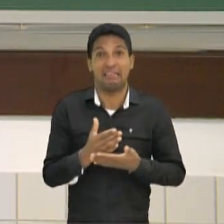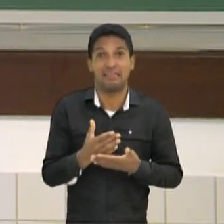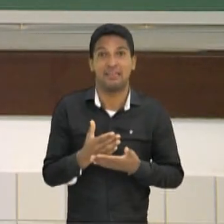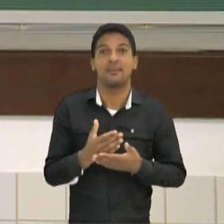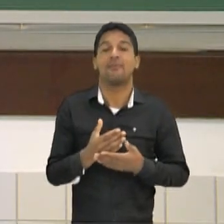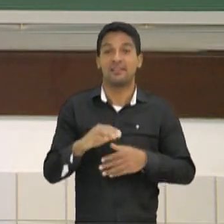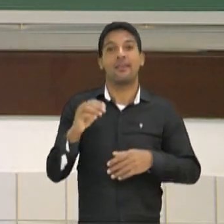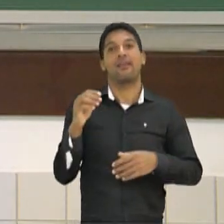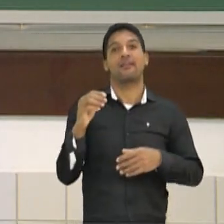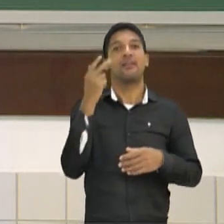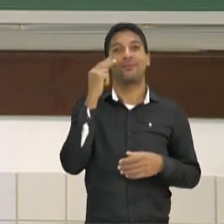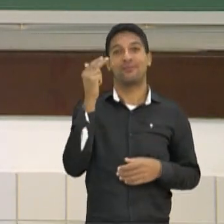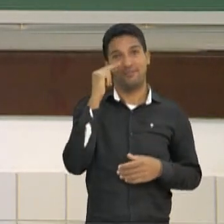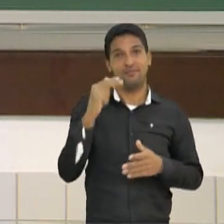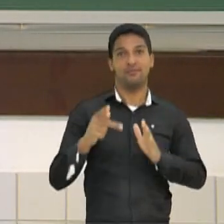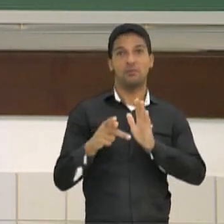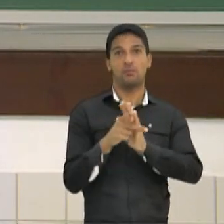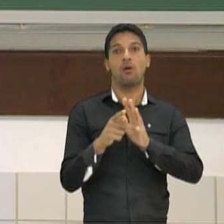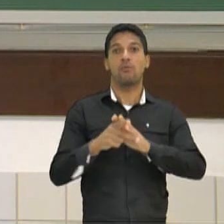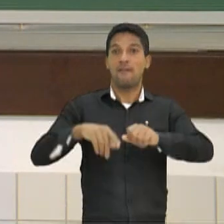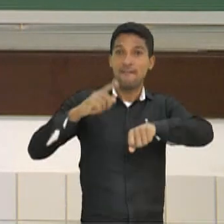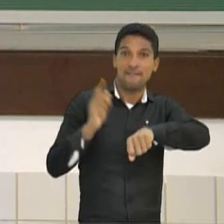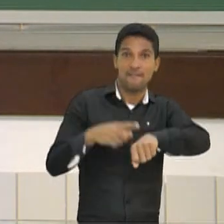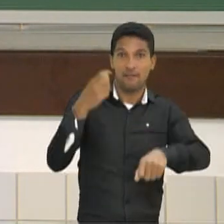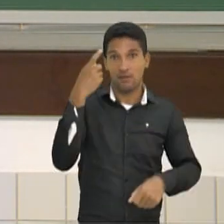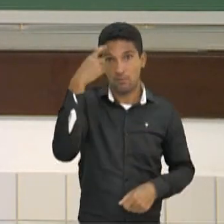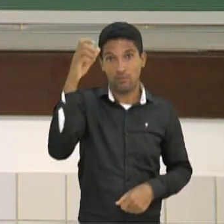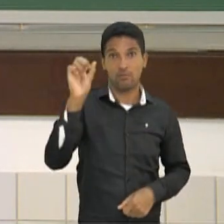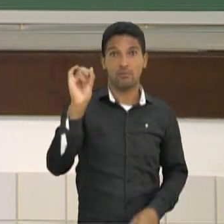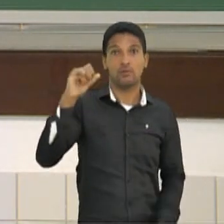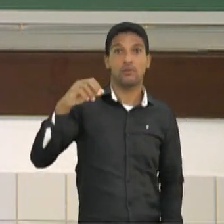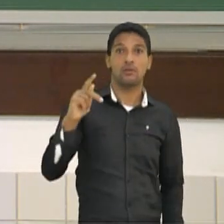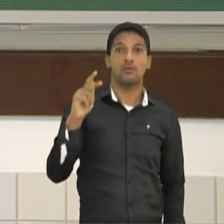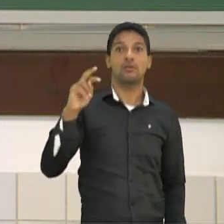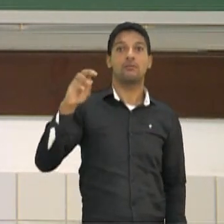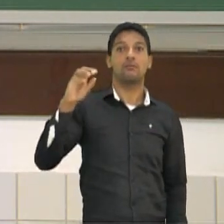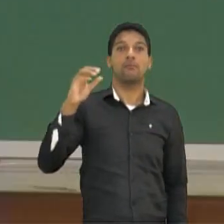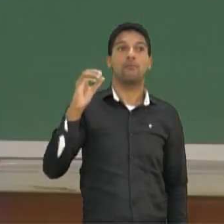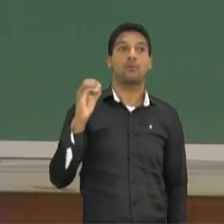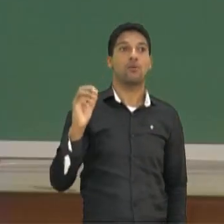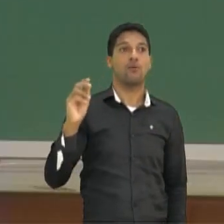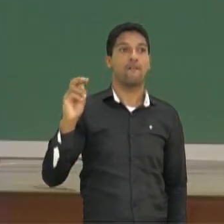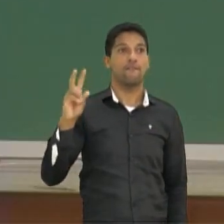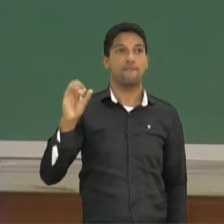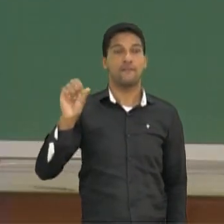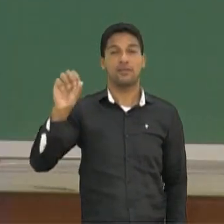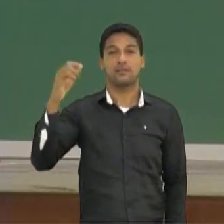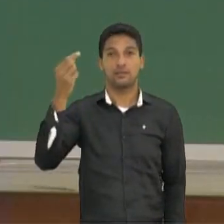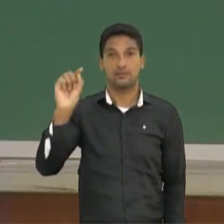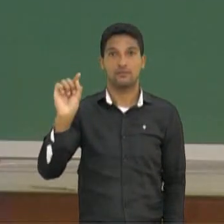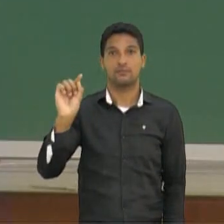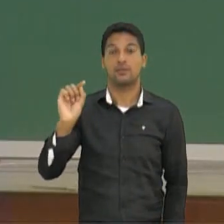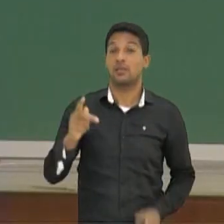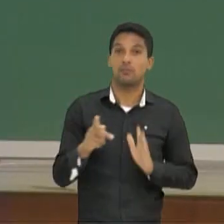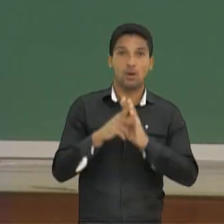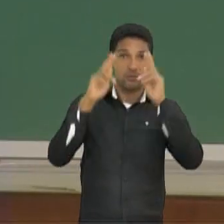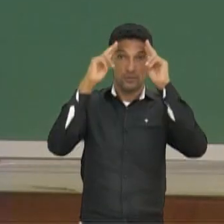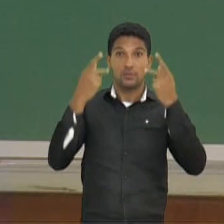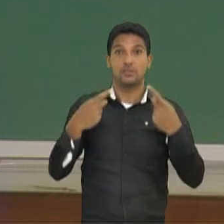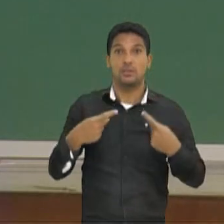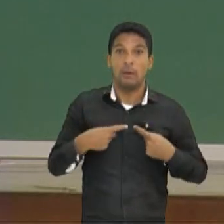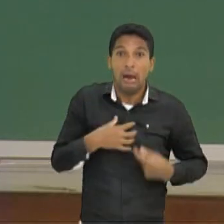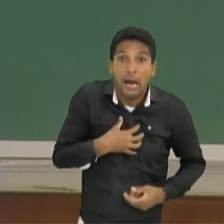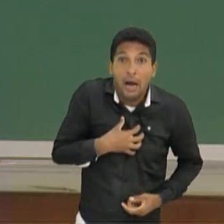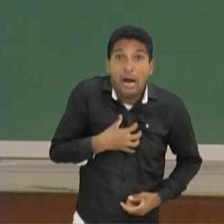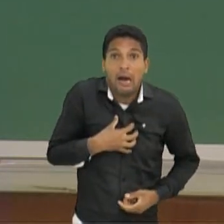tem toda a situação do desconhecido, né, que é o universo do ser humano. Então, tem situações que vão estar explorando que entra em terrenos desconhecidos,